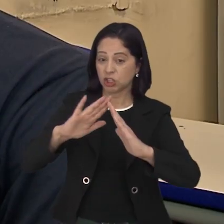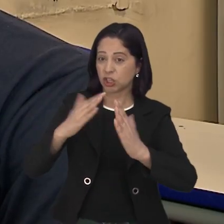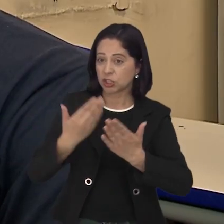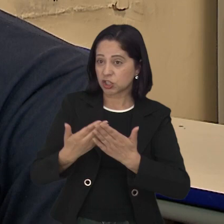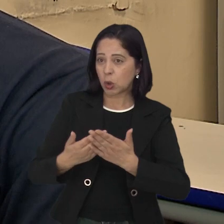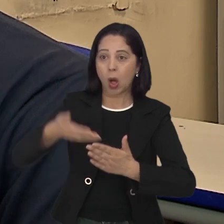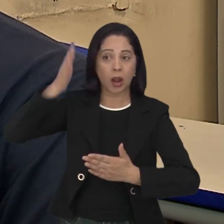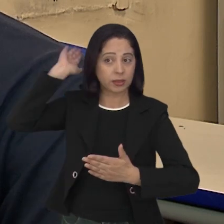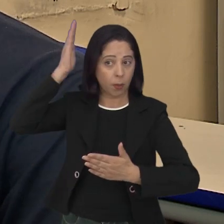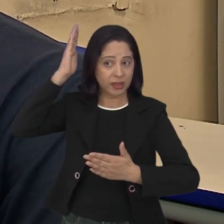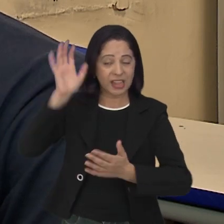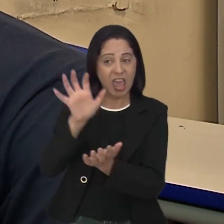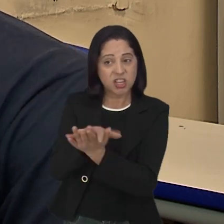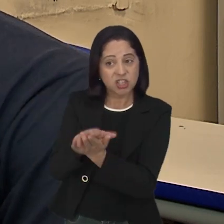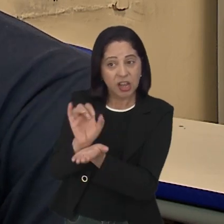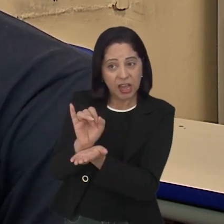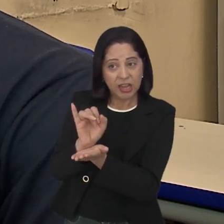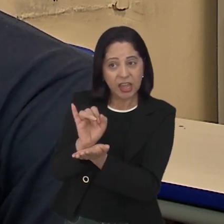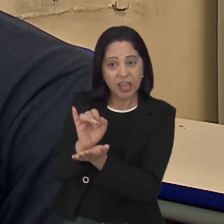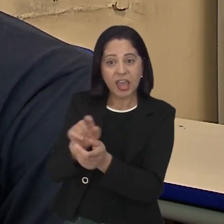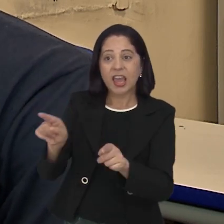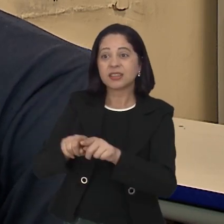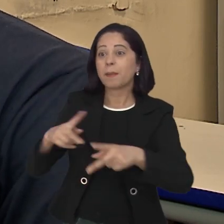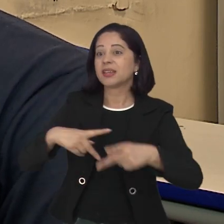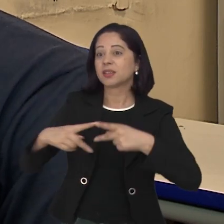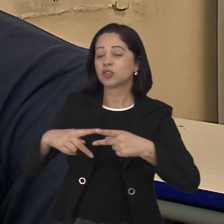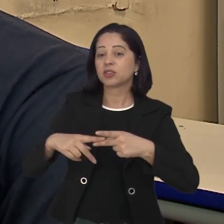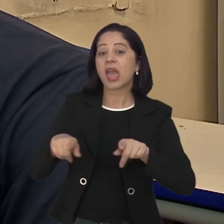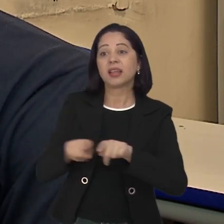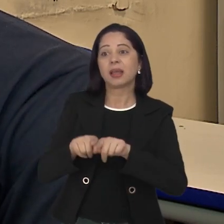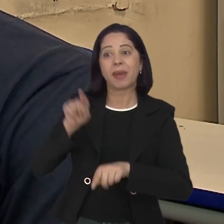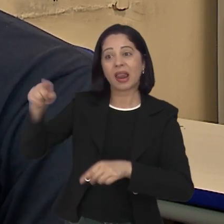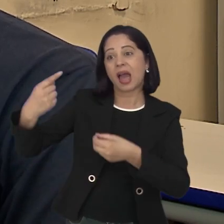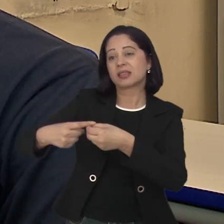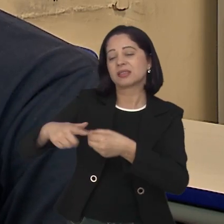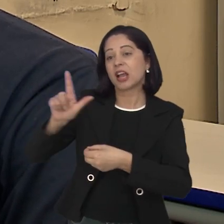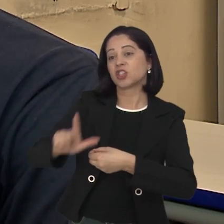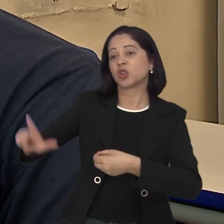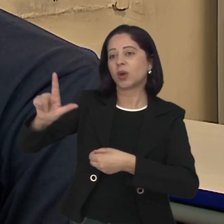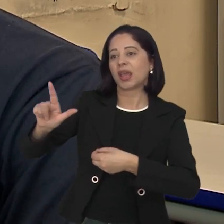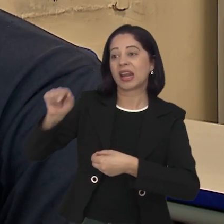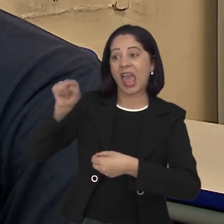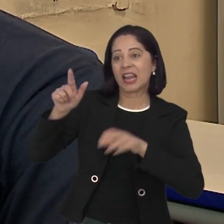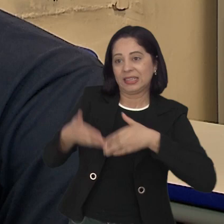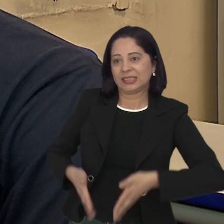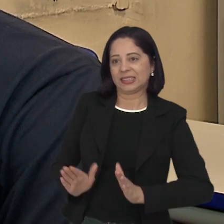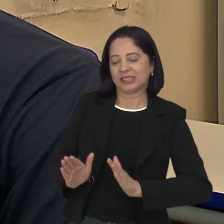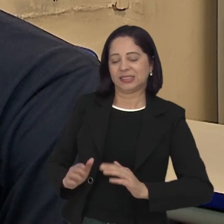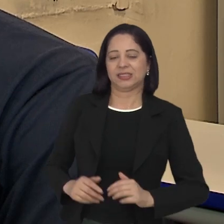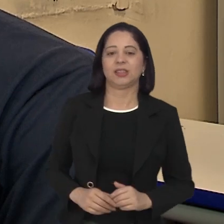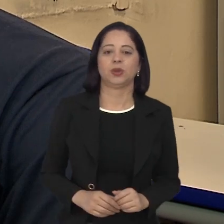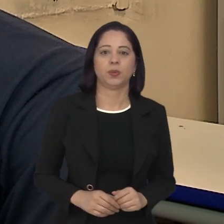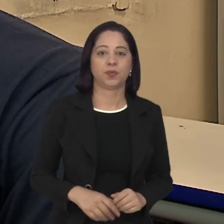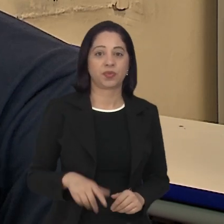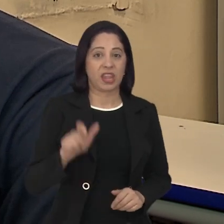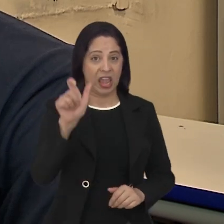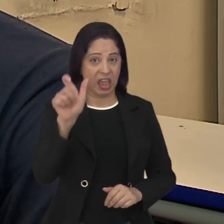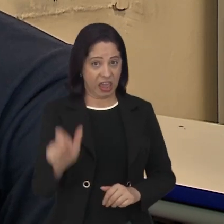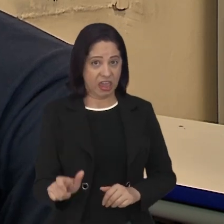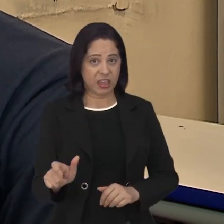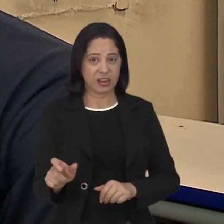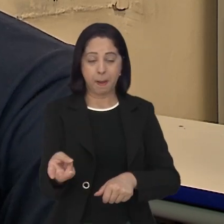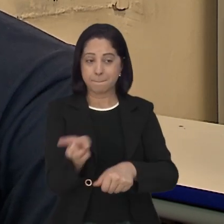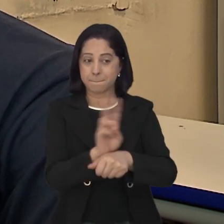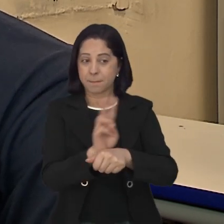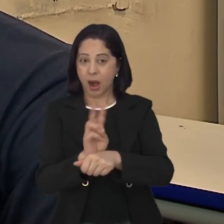foi de grande importância para todas as escolas tanto de Taubaté jacar e São José dos Campos e a terra natal dele que era Lorena